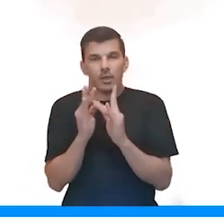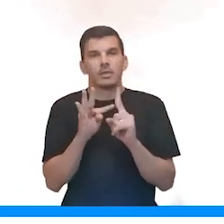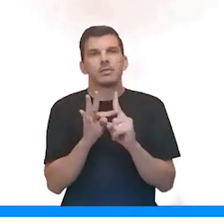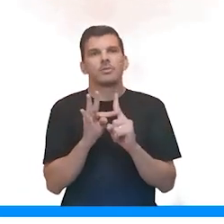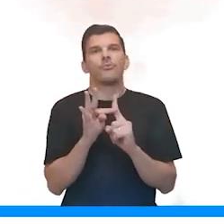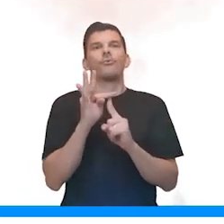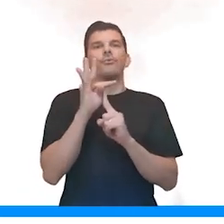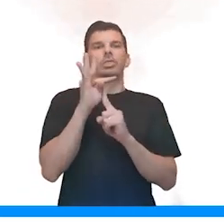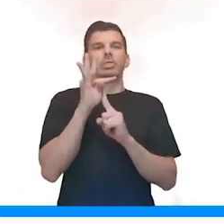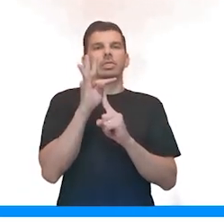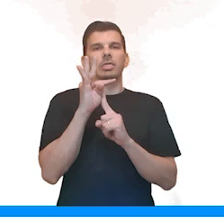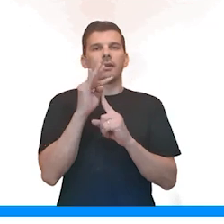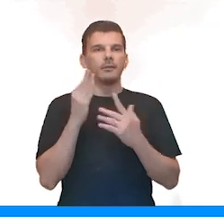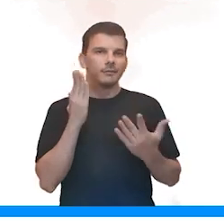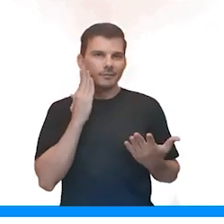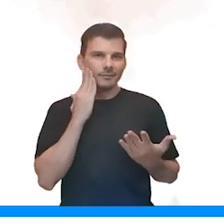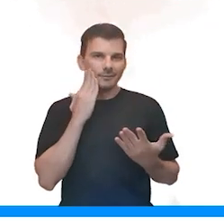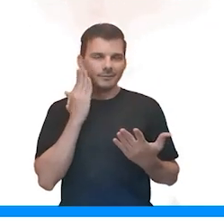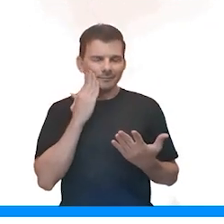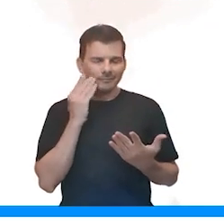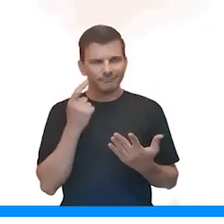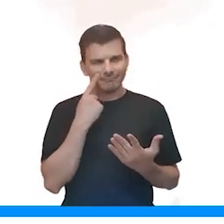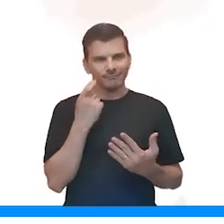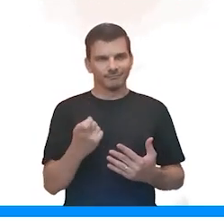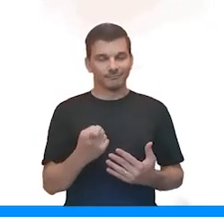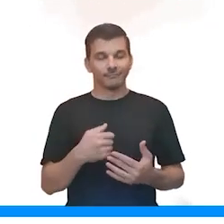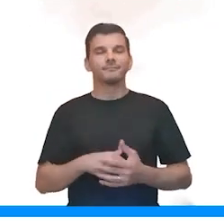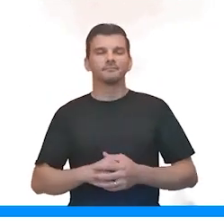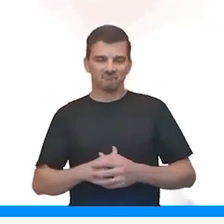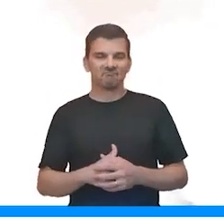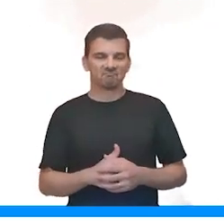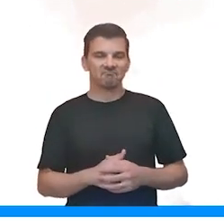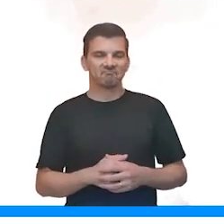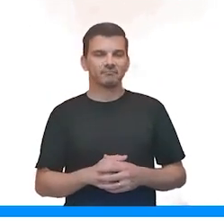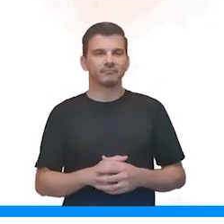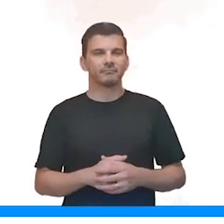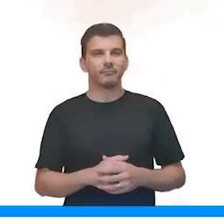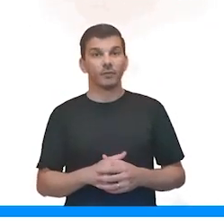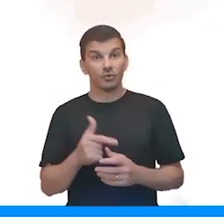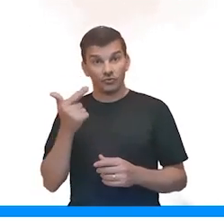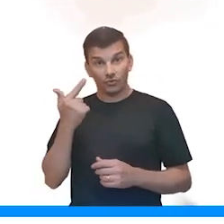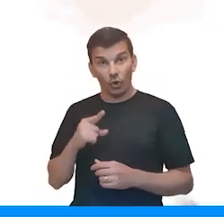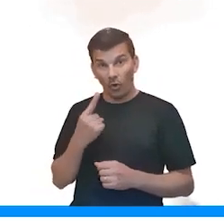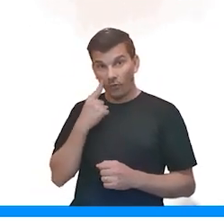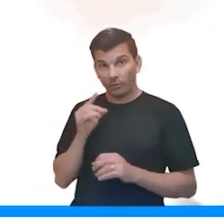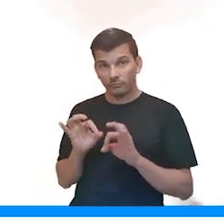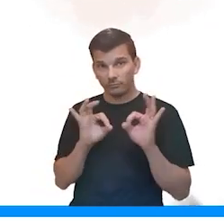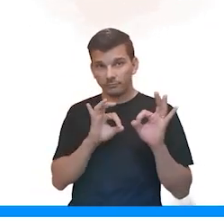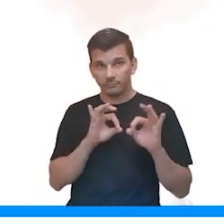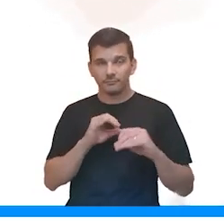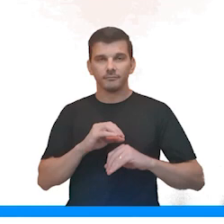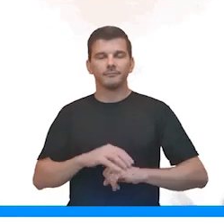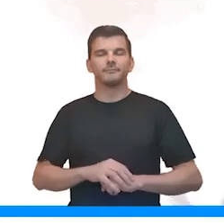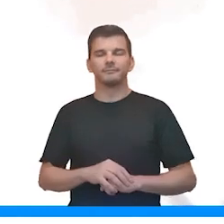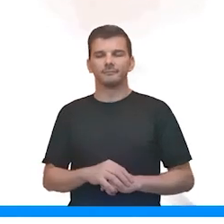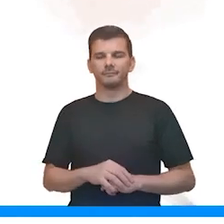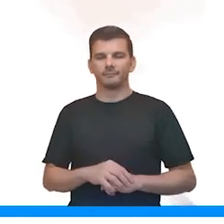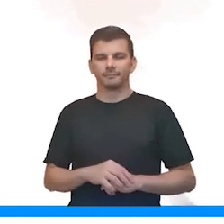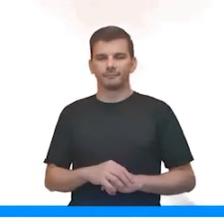Se eu diminuo o volume, a temperatura aumenta. Tá? Então fica uma coisa bem interessante, né? Bem legal. Quer ver? Ó,